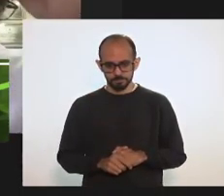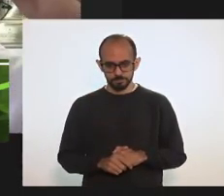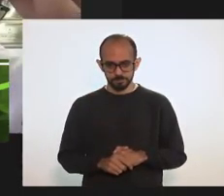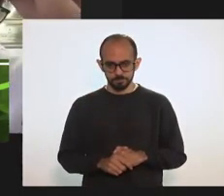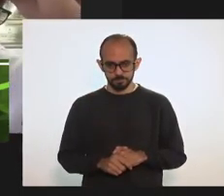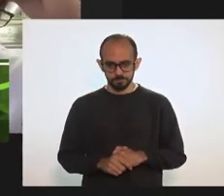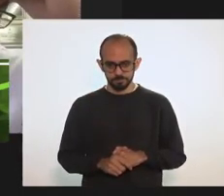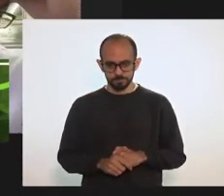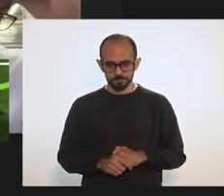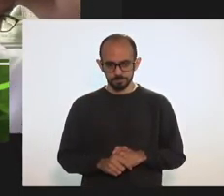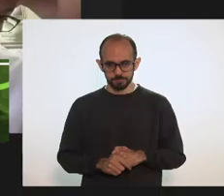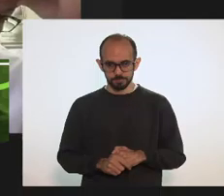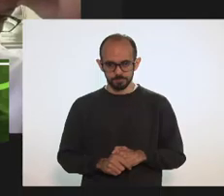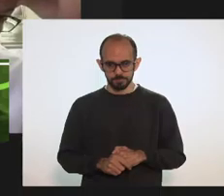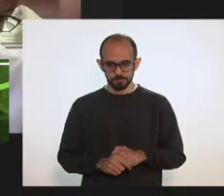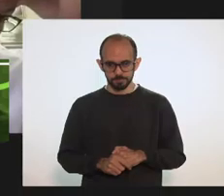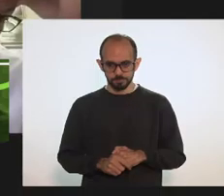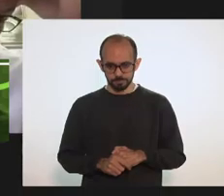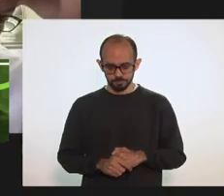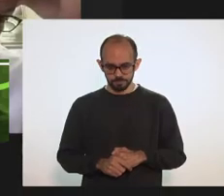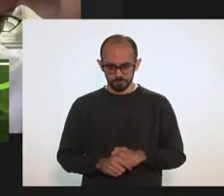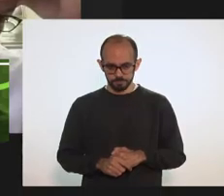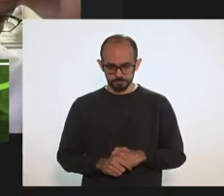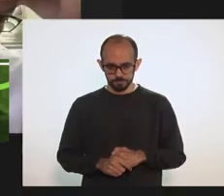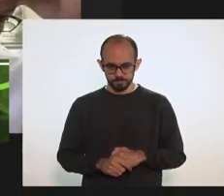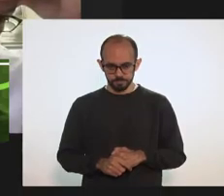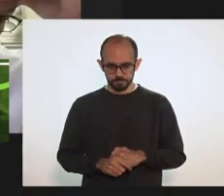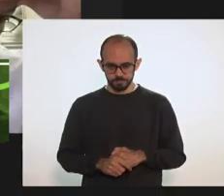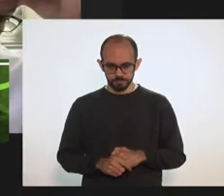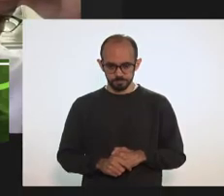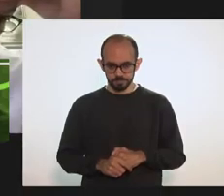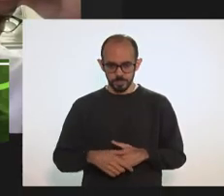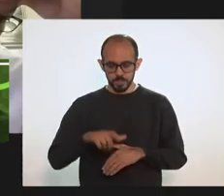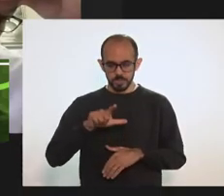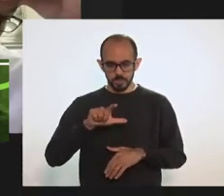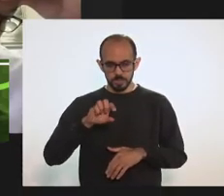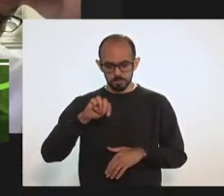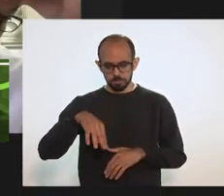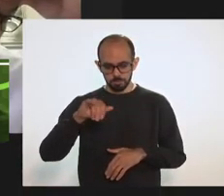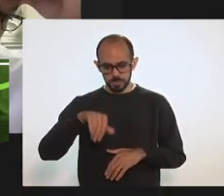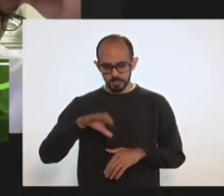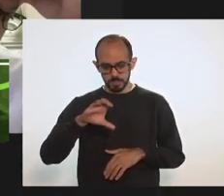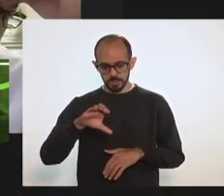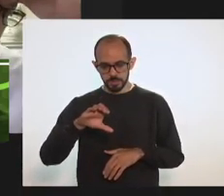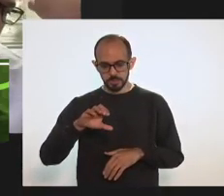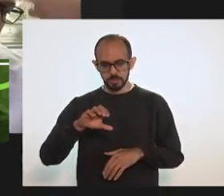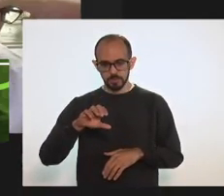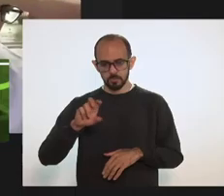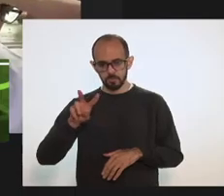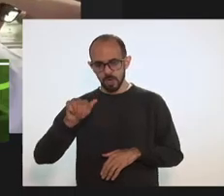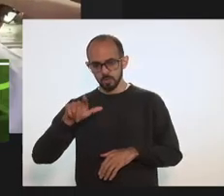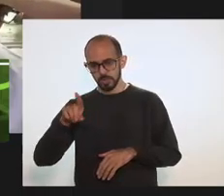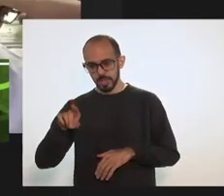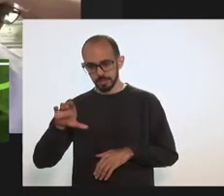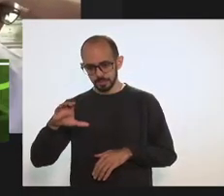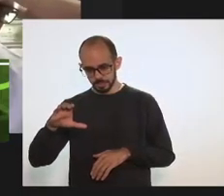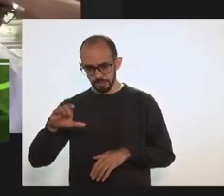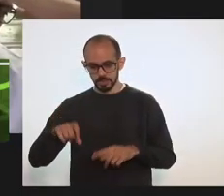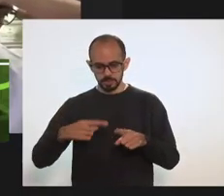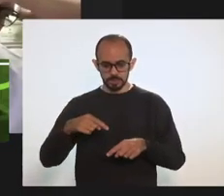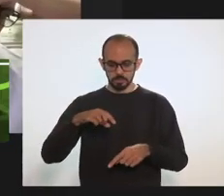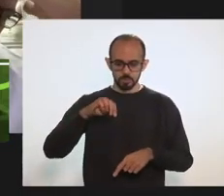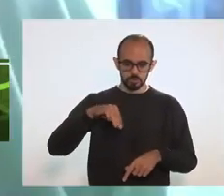discutir. Eu também, presidente, para discutir. Para discutir, deputado Mink, o parecer é favorável a todas as emendas.